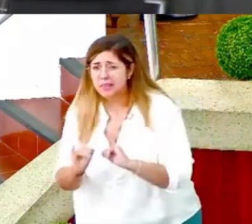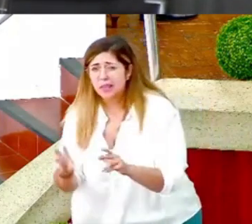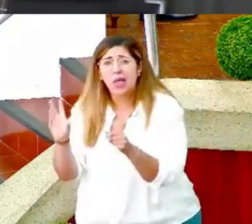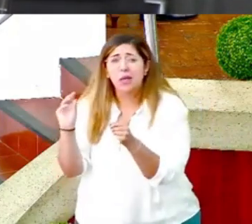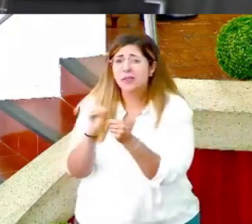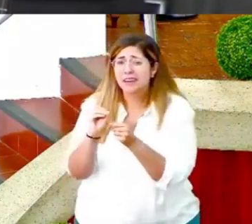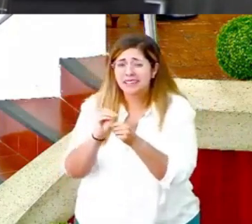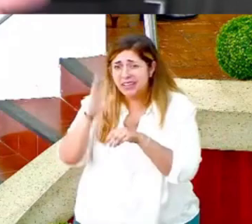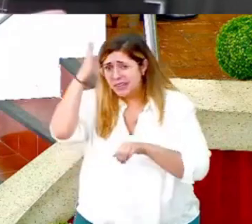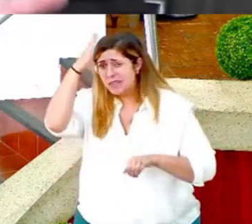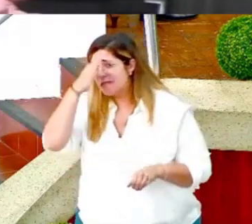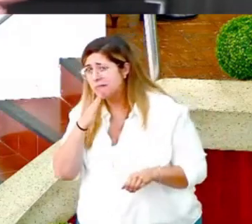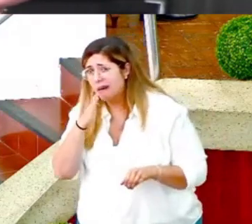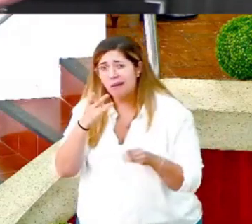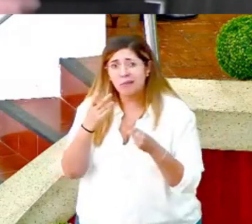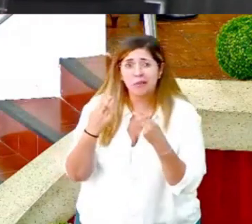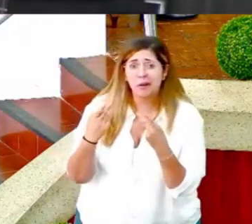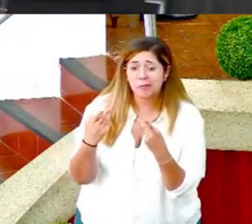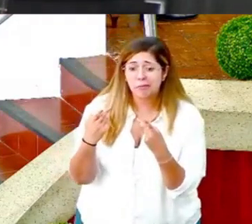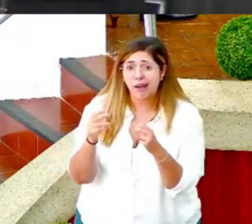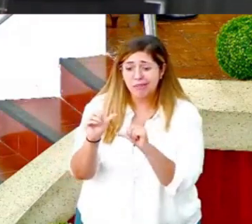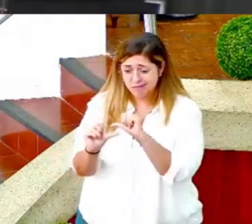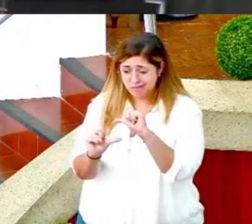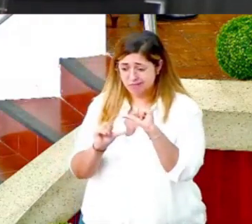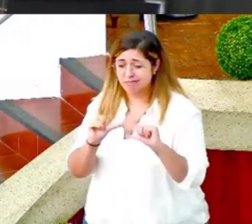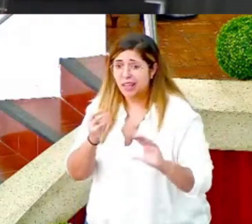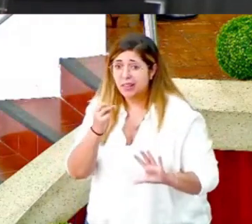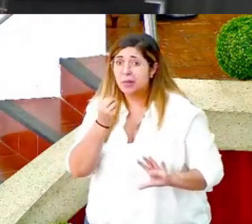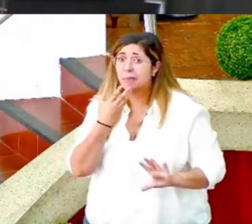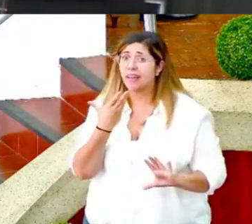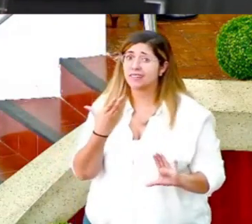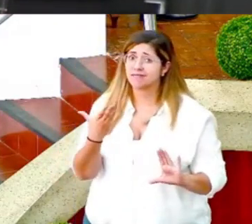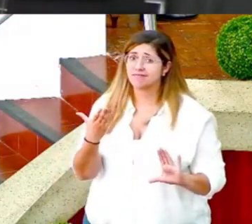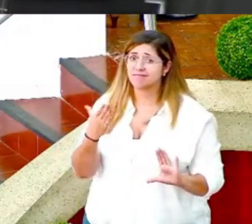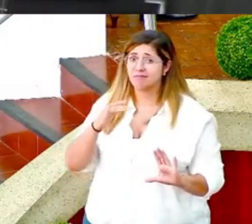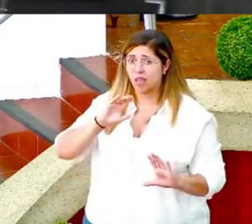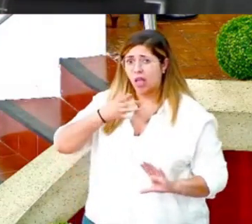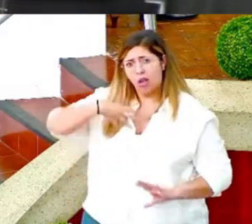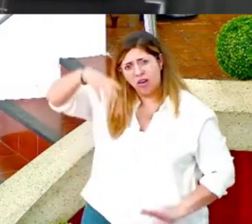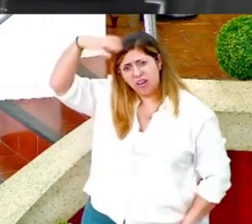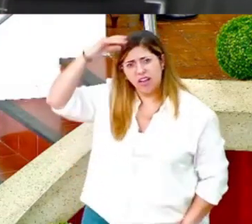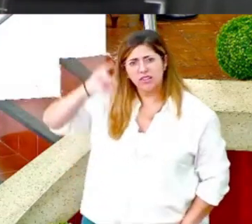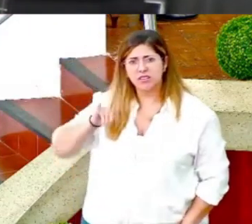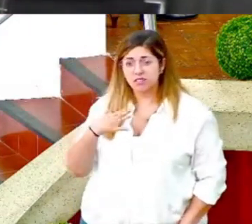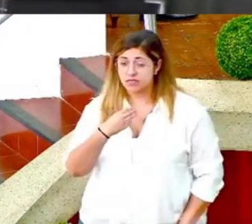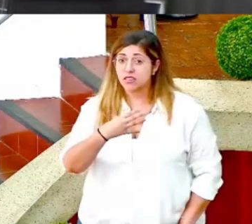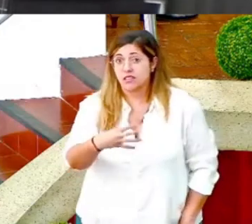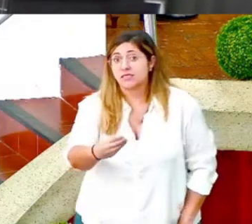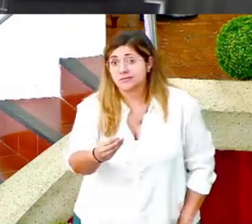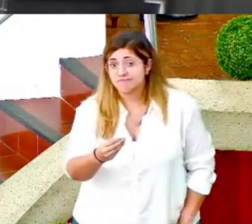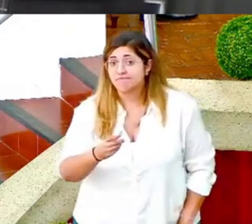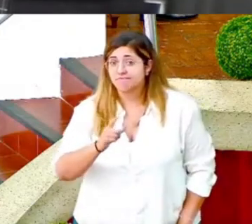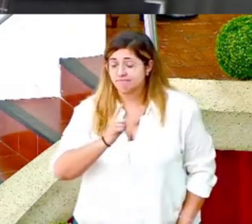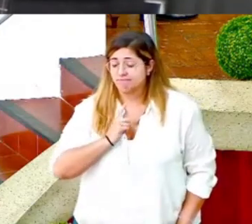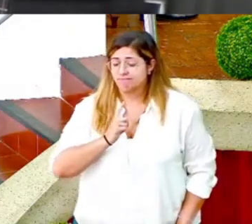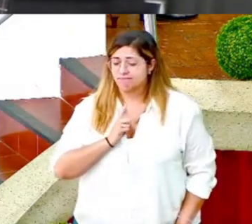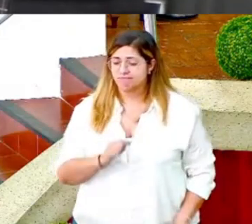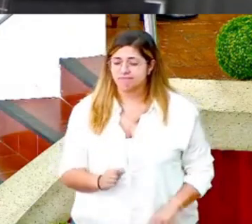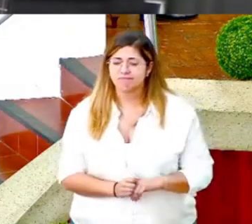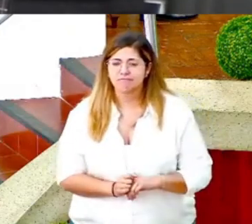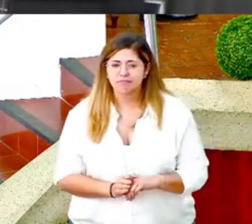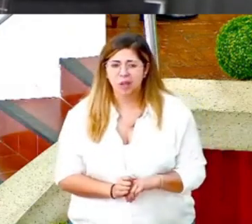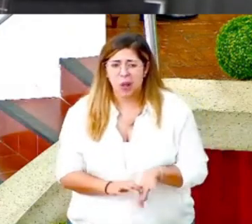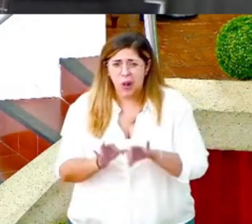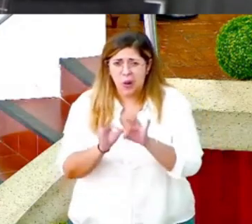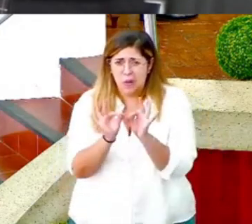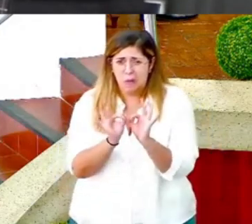sendo feito como se fosse o bem. Assim era Josias. Manassés foi um dos piores reis